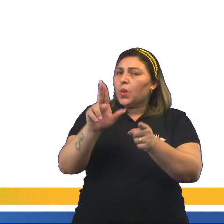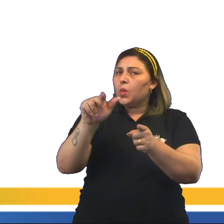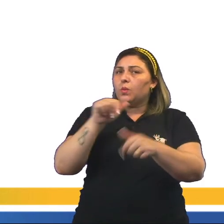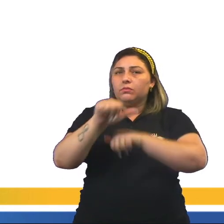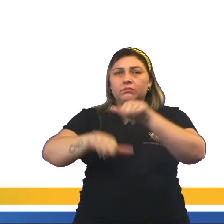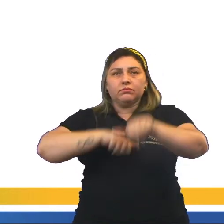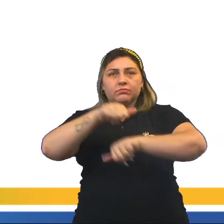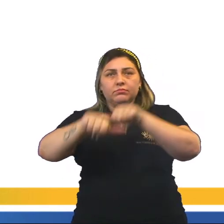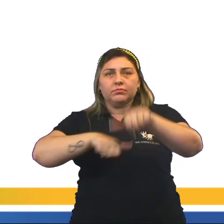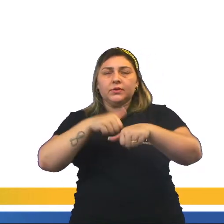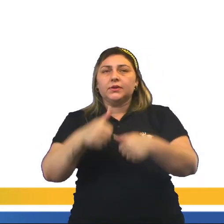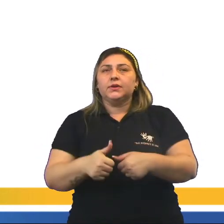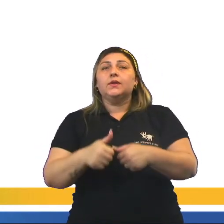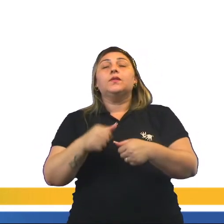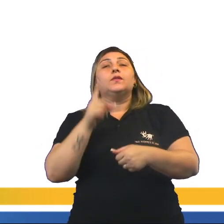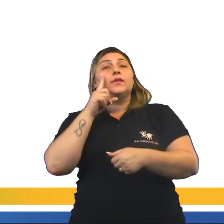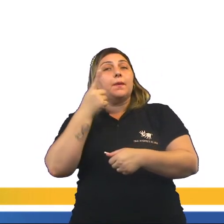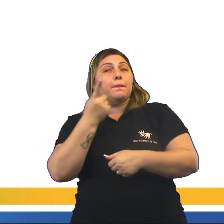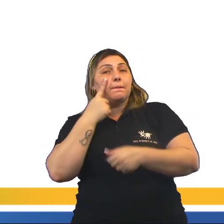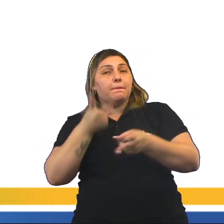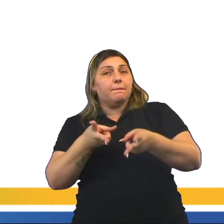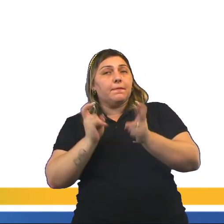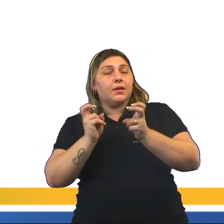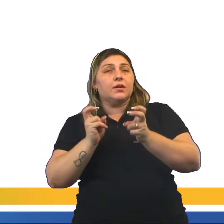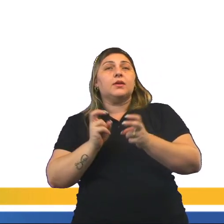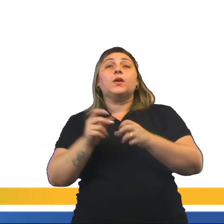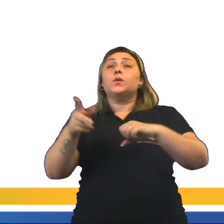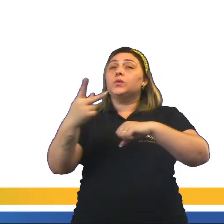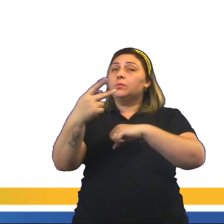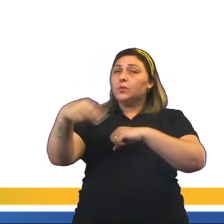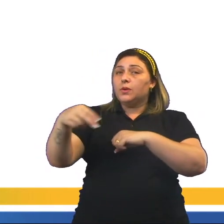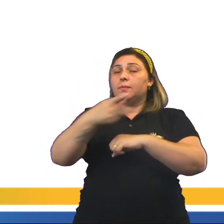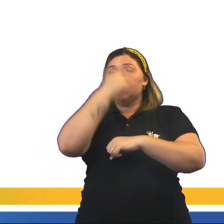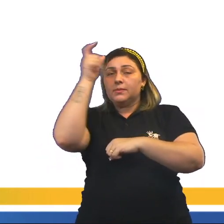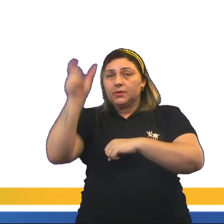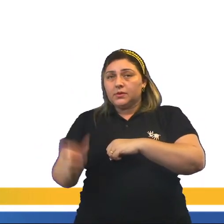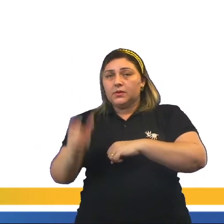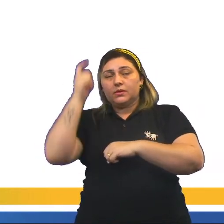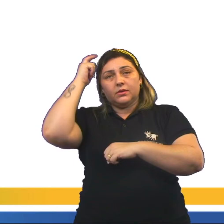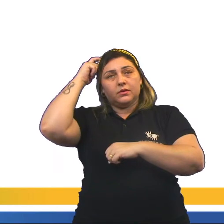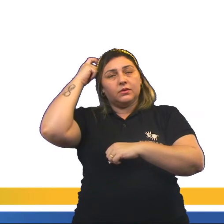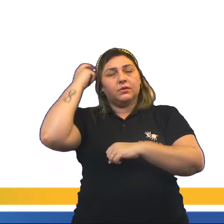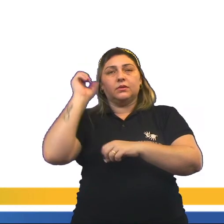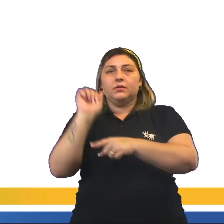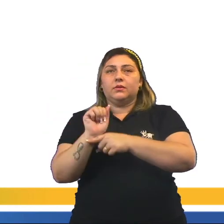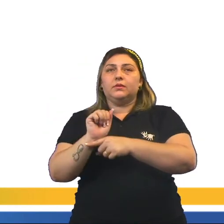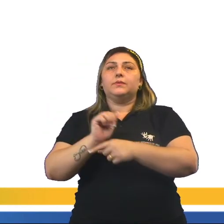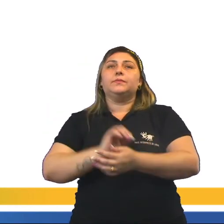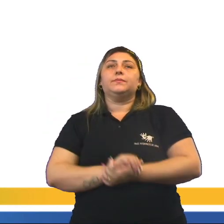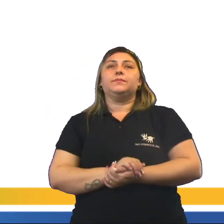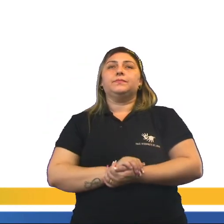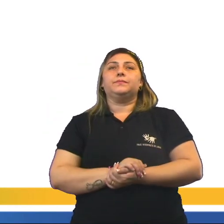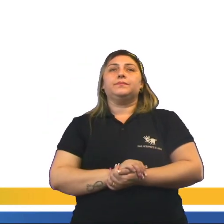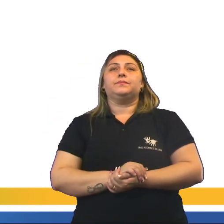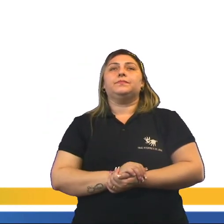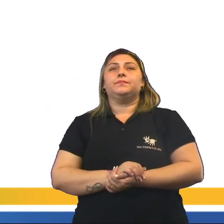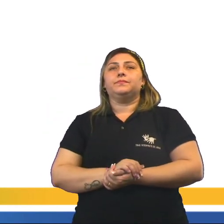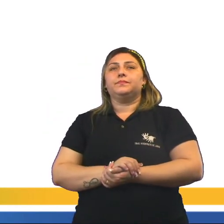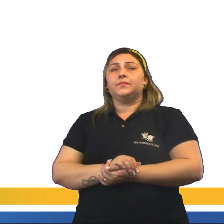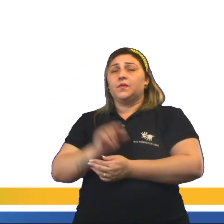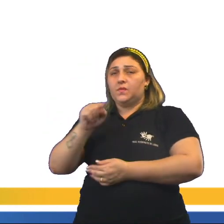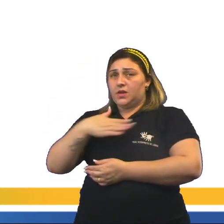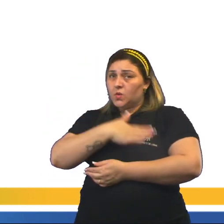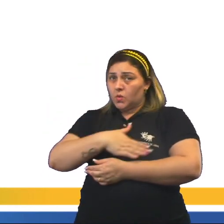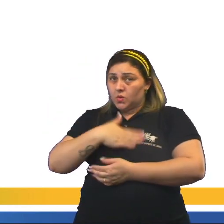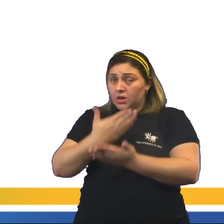vai mudar? A única coisa que você deve observar são os pronomes, as pessoas, né? Então, na letra A, did you like the English class?